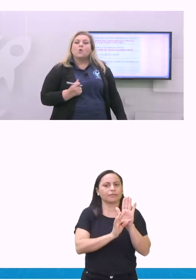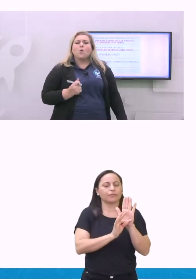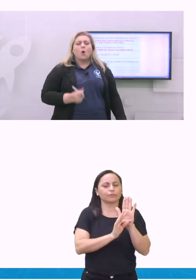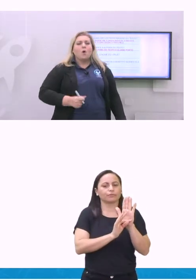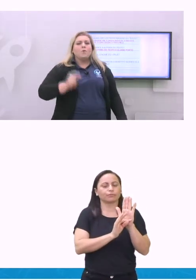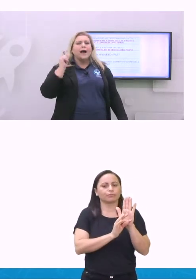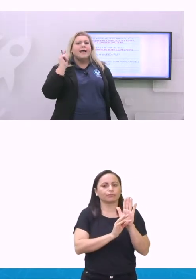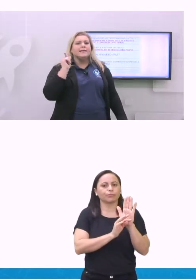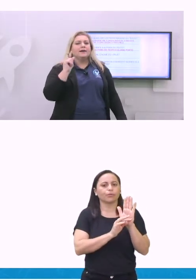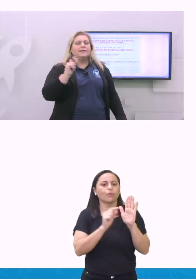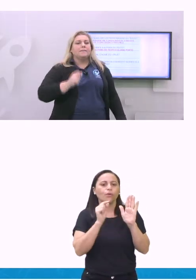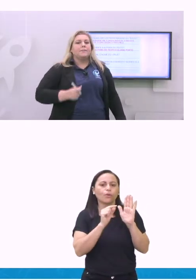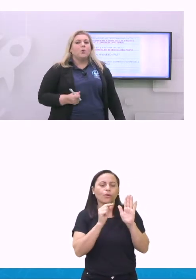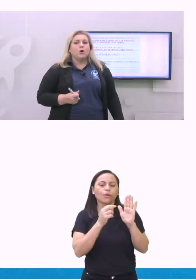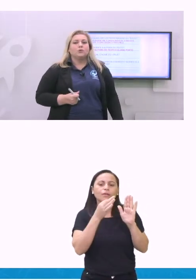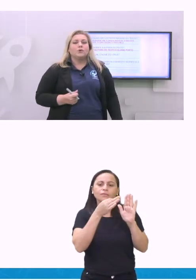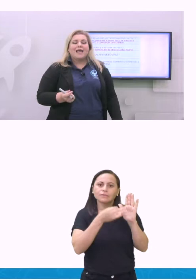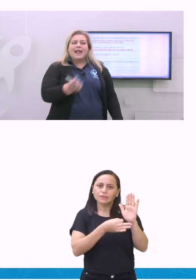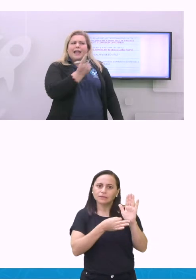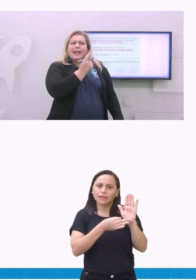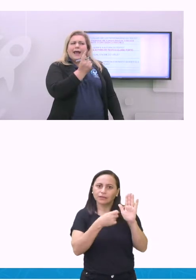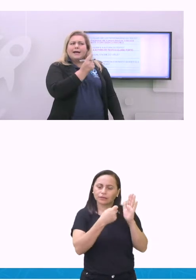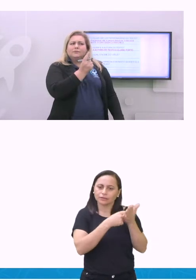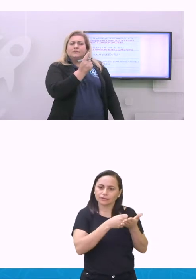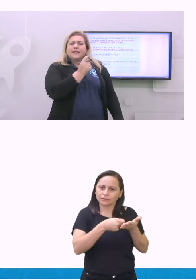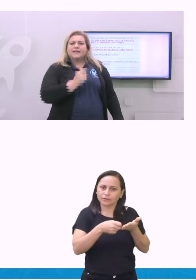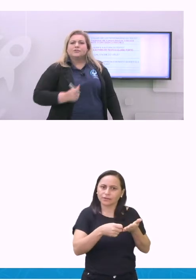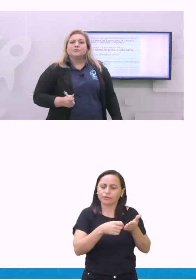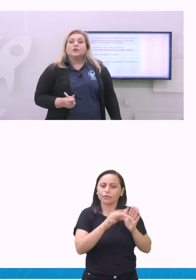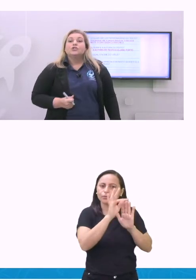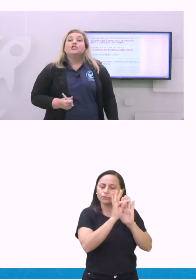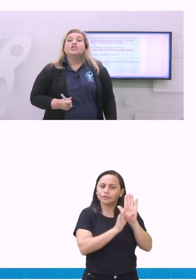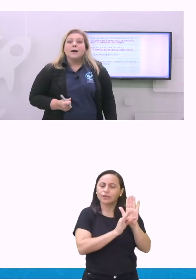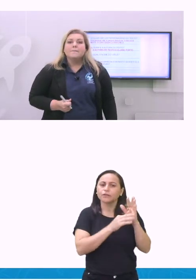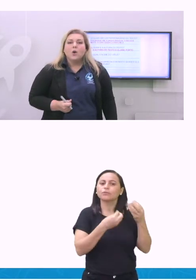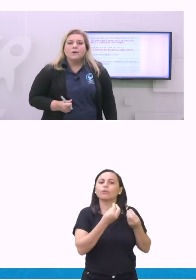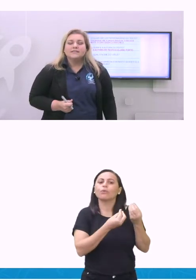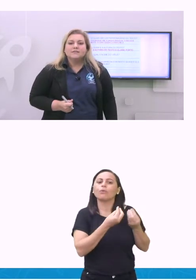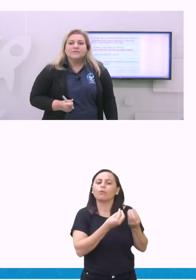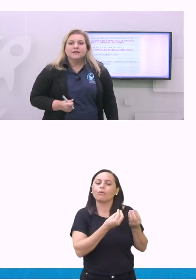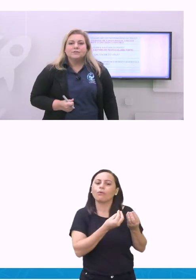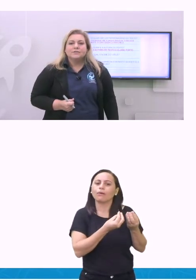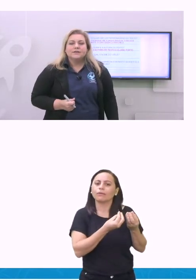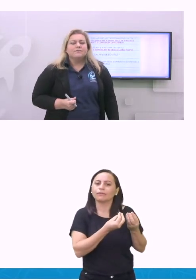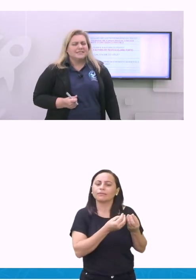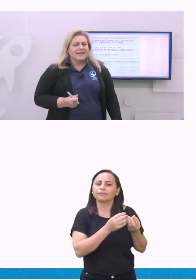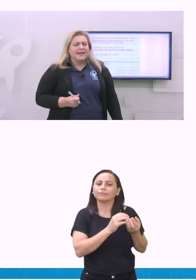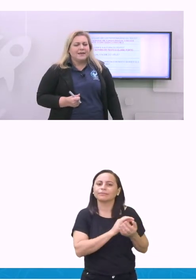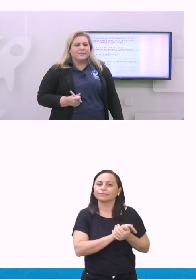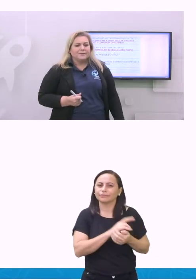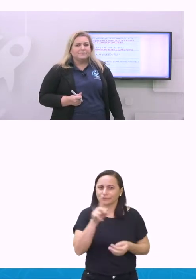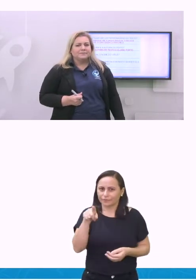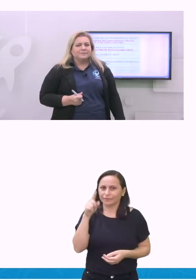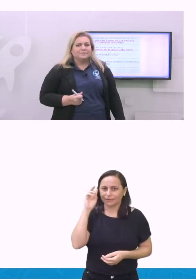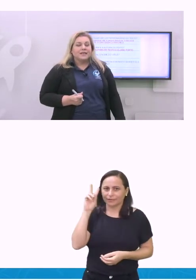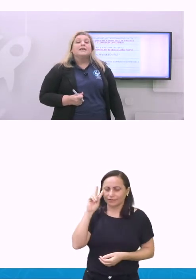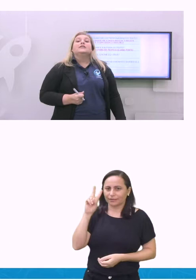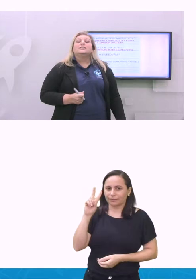texto. Como a Eliane Porto, lá no texto, chamou esse vírus. Você